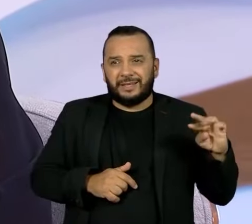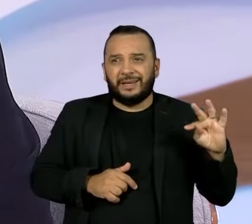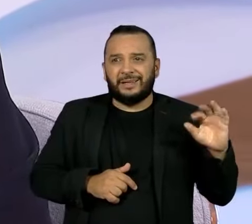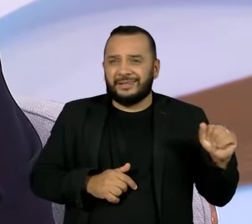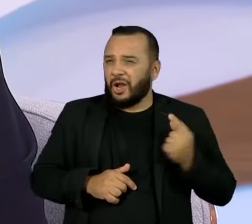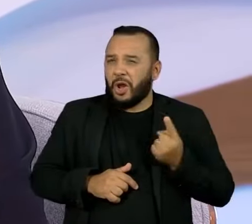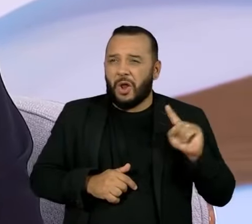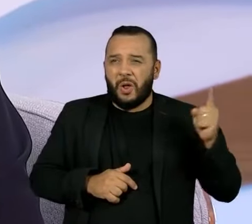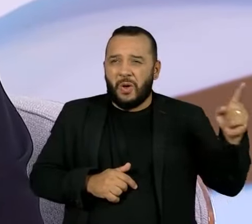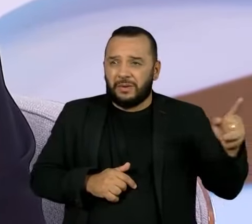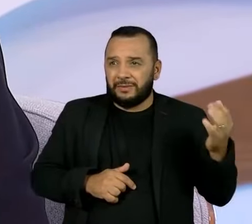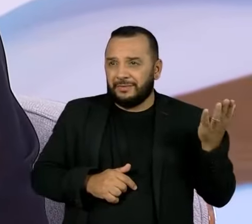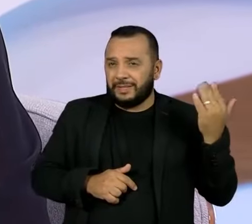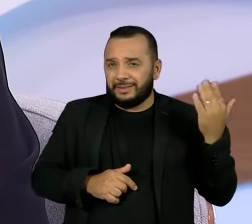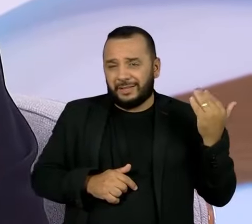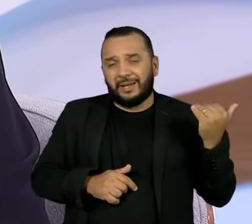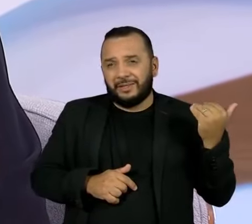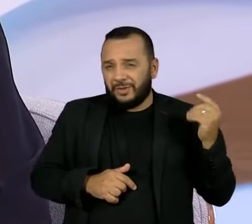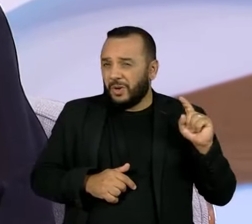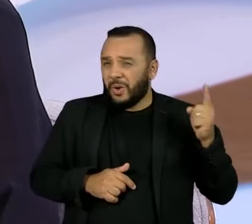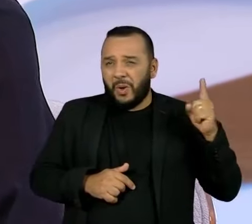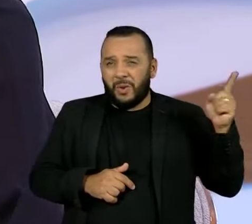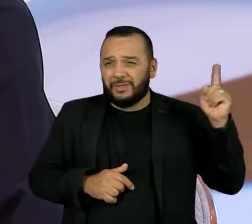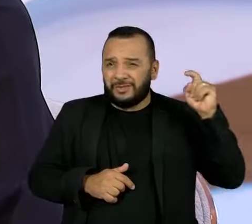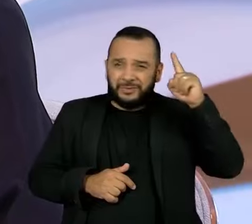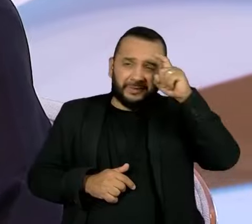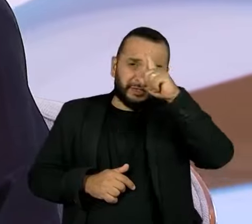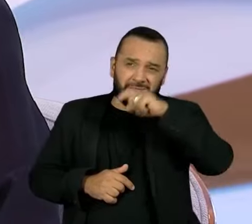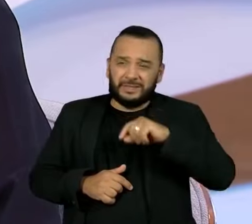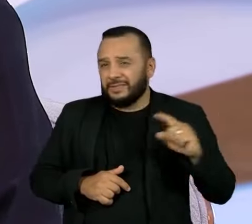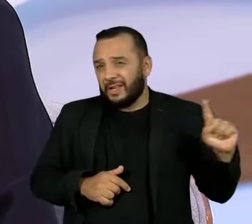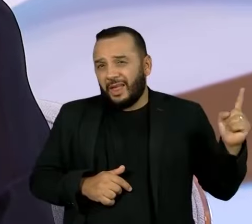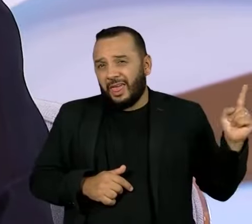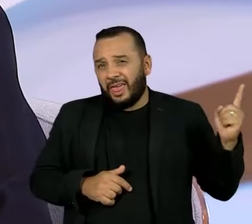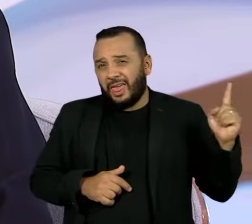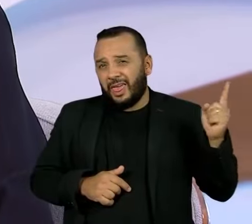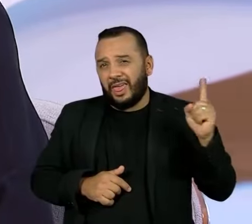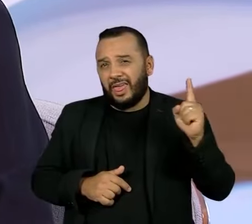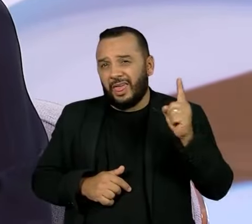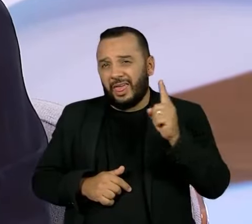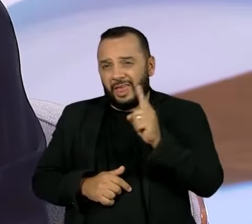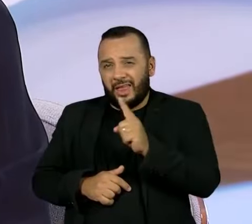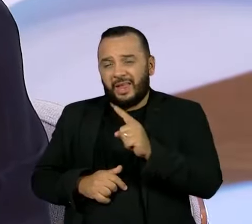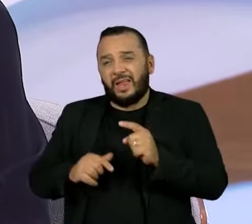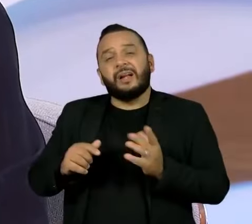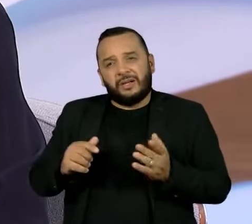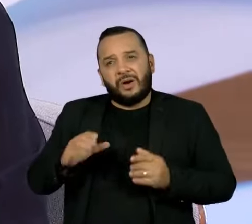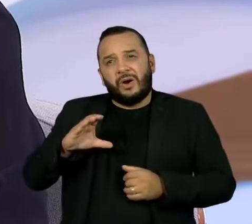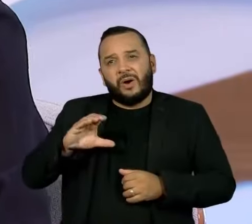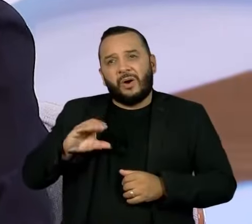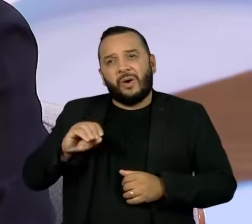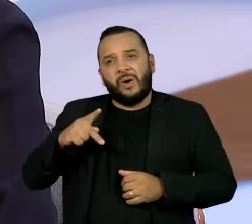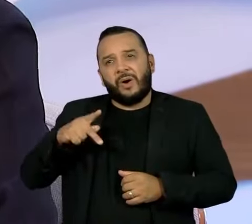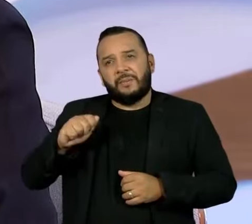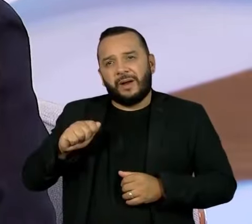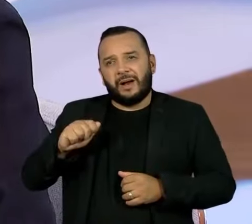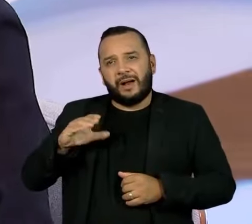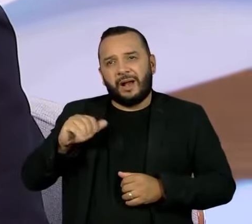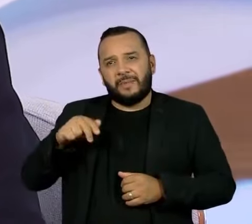perto, mas na época era um sufoco. Da Água Santa para chegar em Copacabana, eram